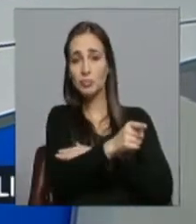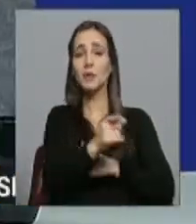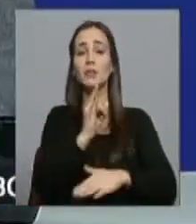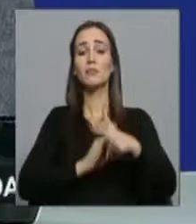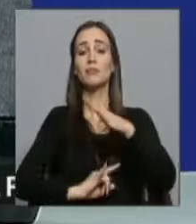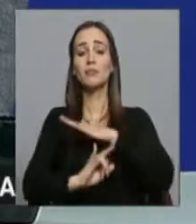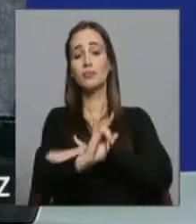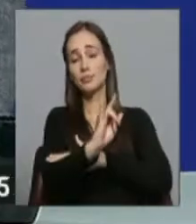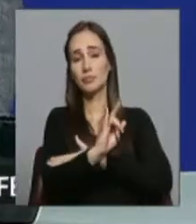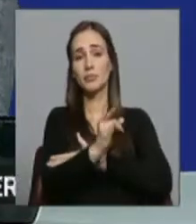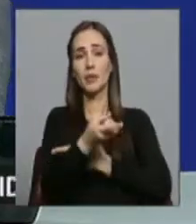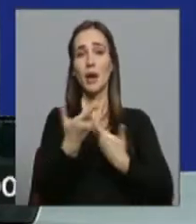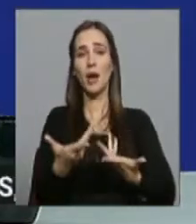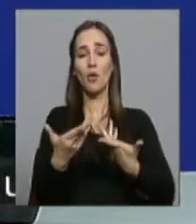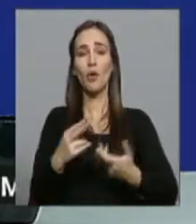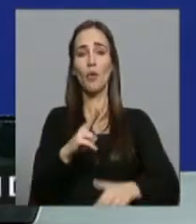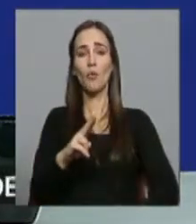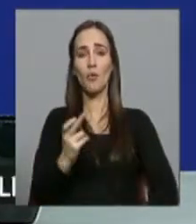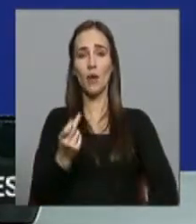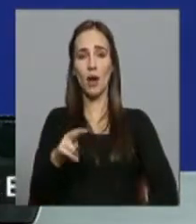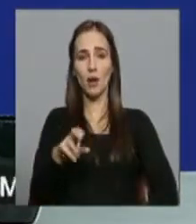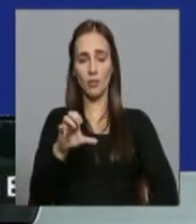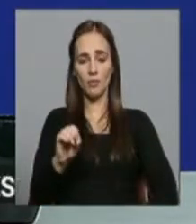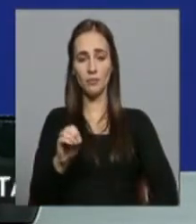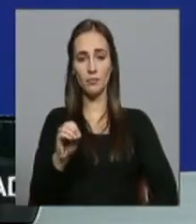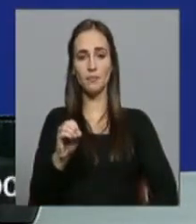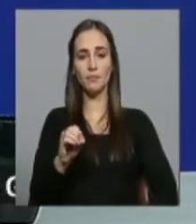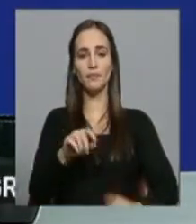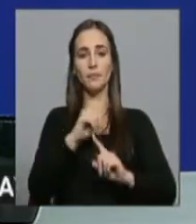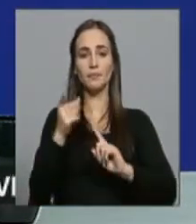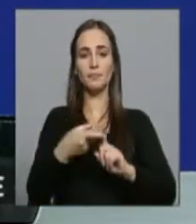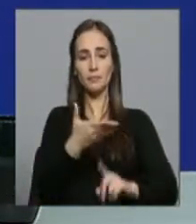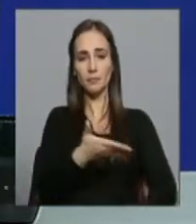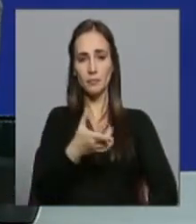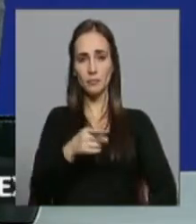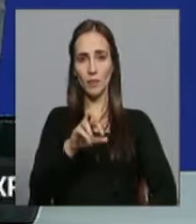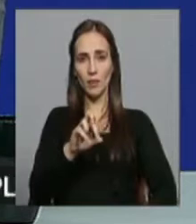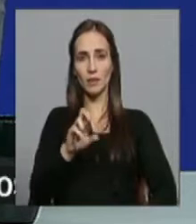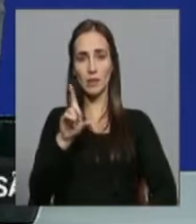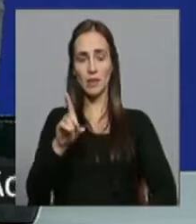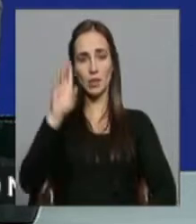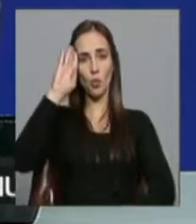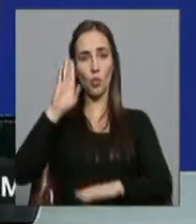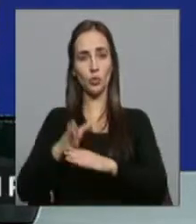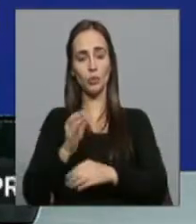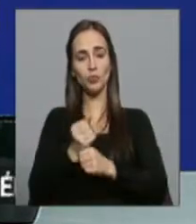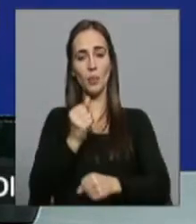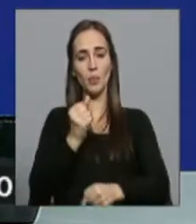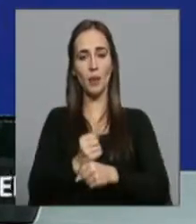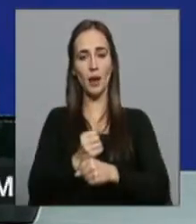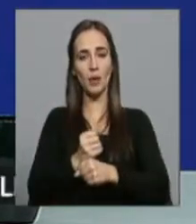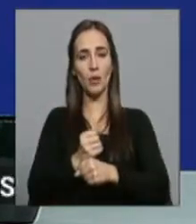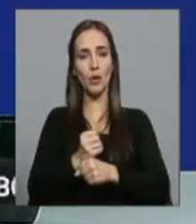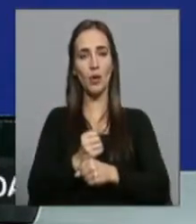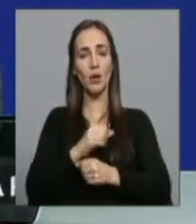leva desde já para Urano. Foi a Voyager 2, em 1986, a última emissária da Terra, que andou por aquela zona e